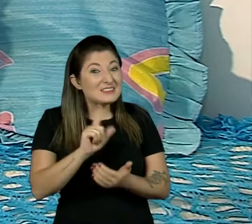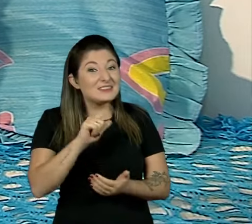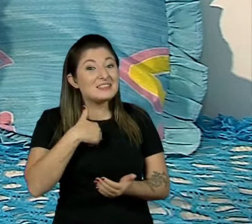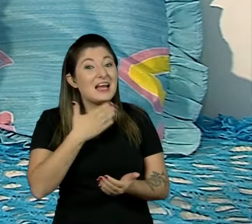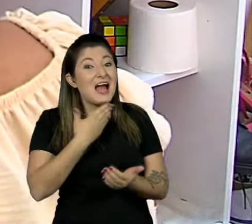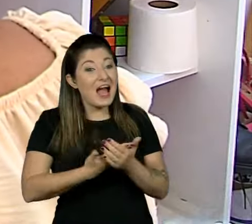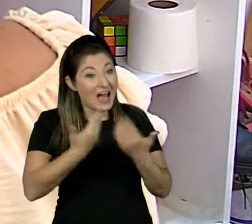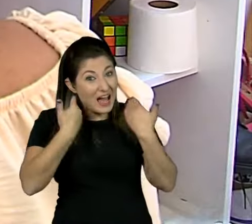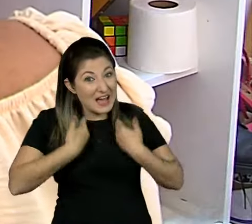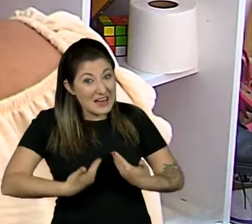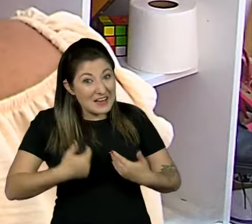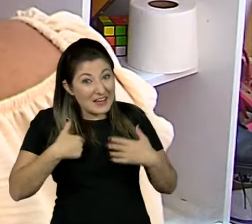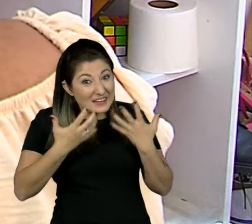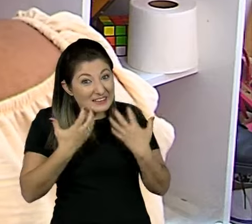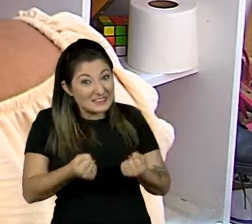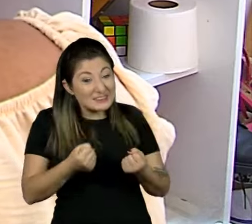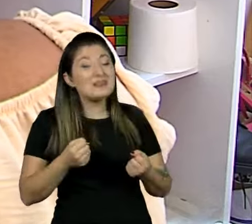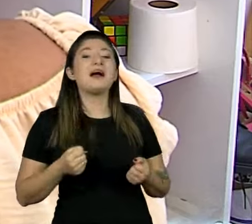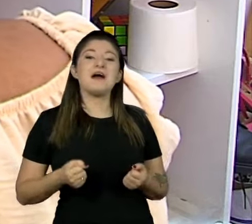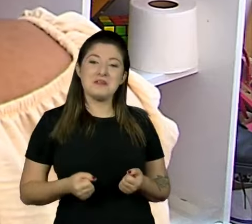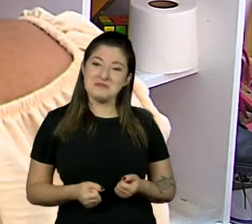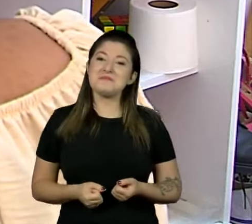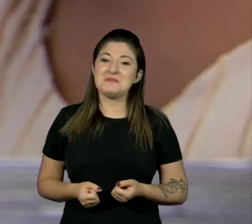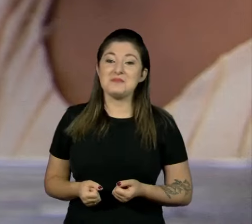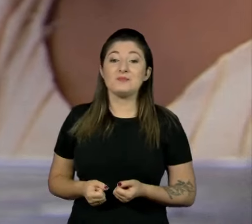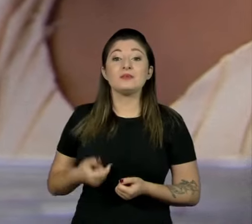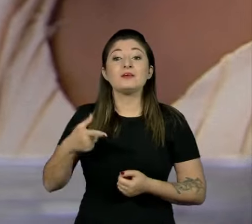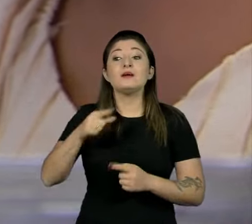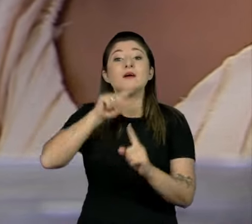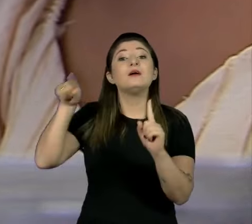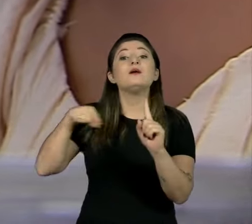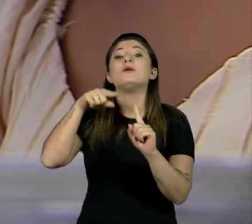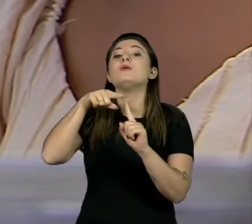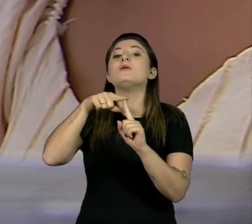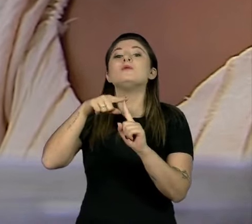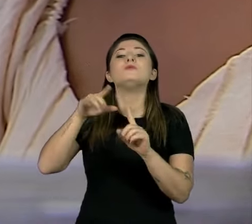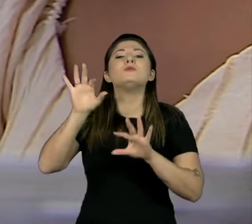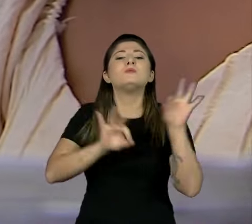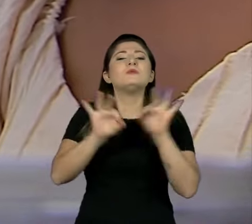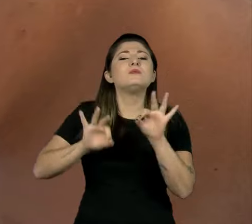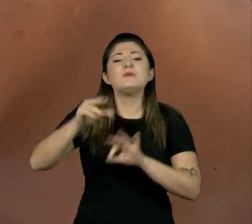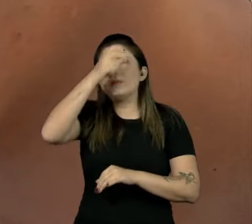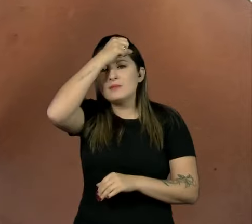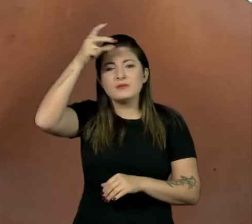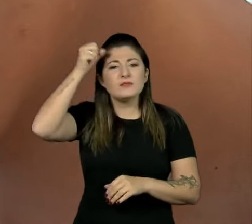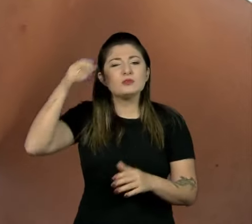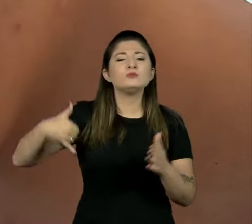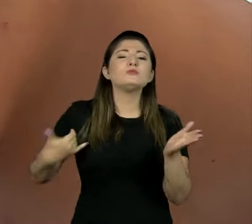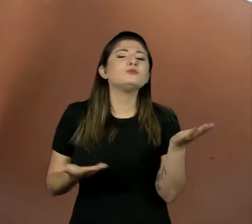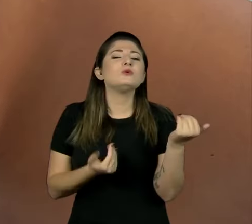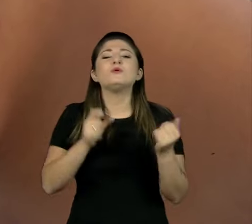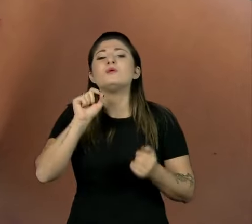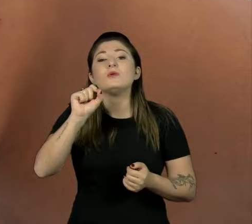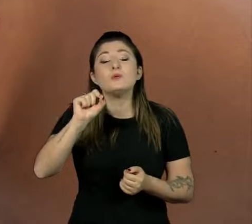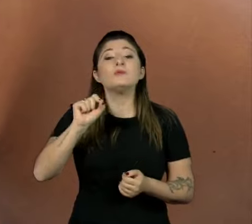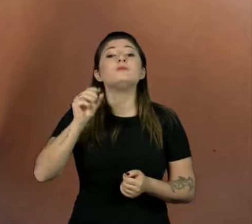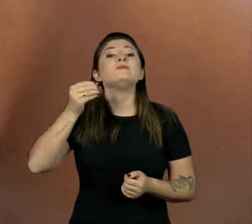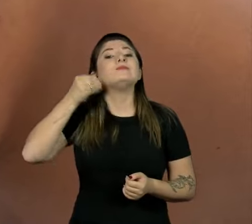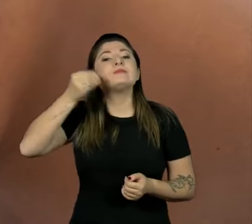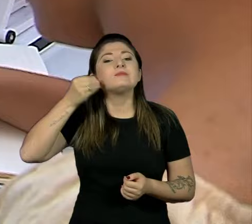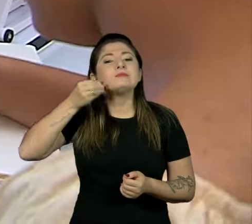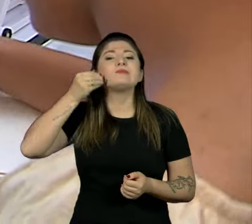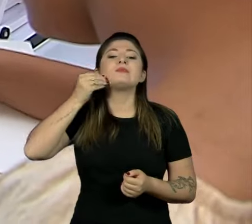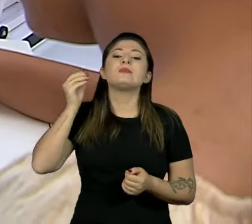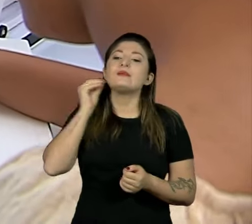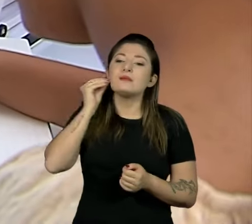pra ficha cair. A ideia do projeto Prefeita Mirim é levar alunas da rede municipal para vivenciar um pouco as